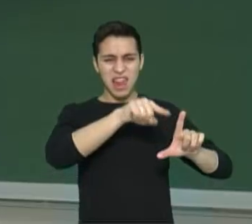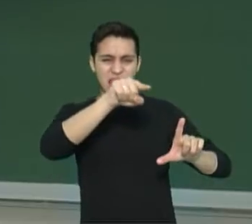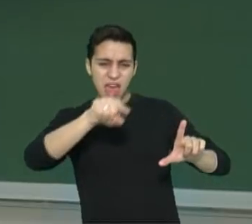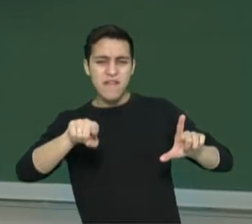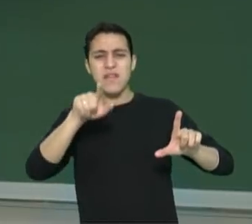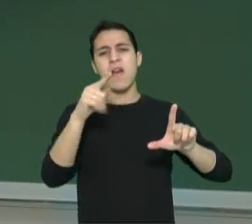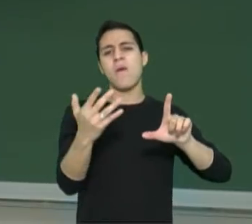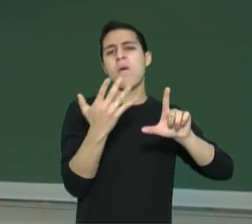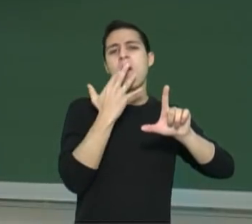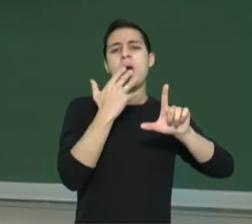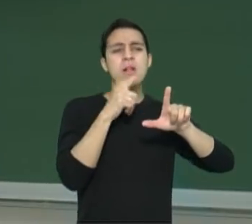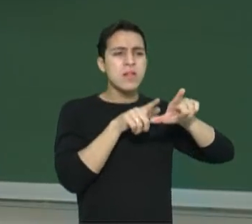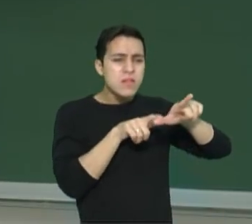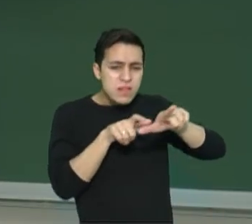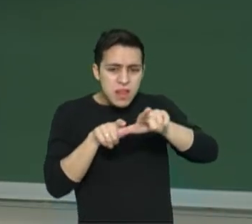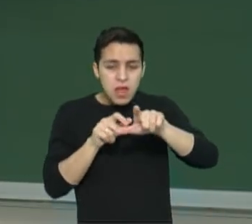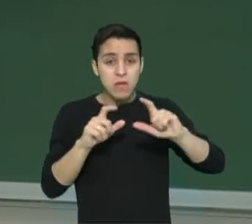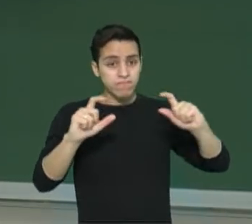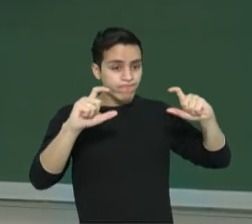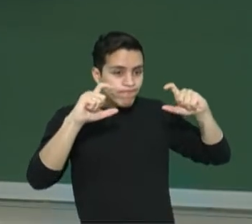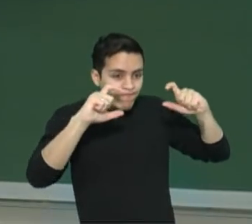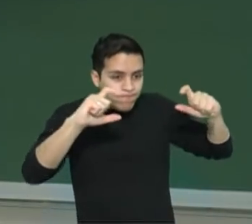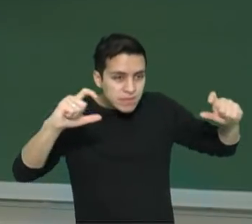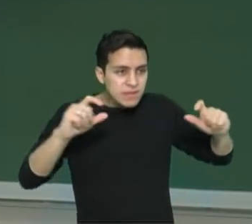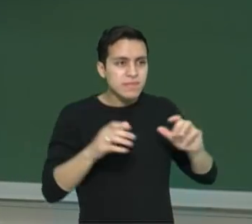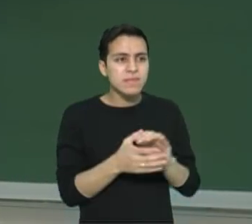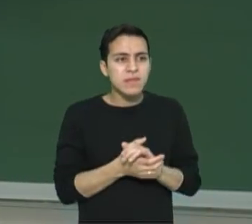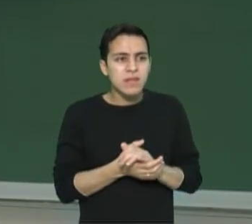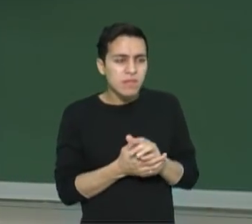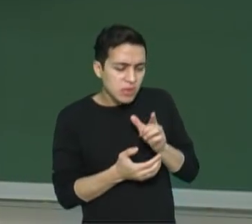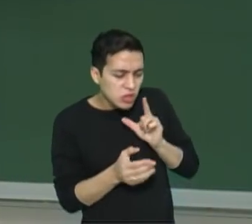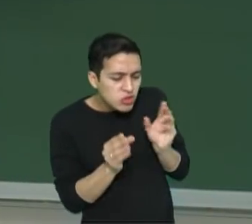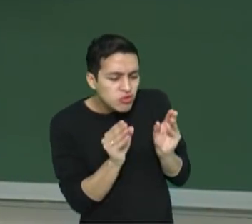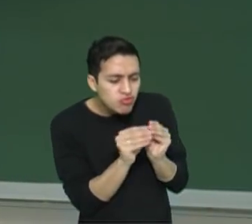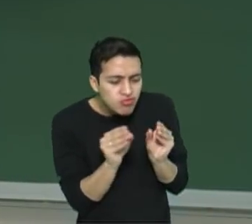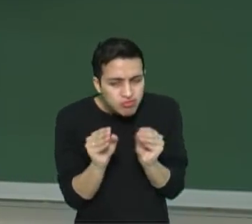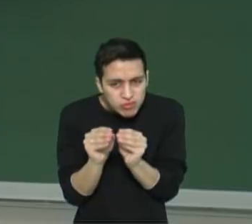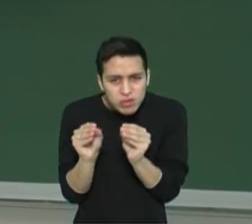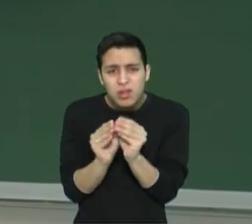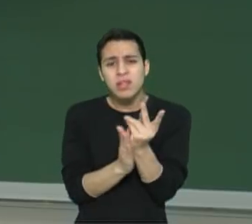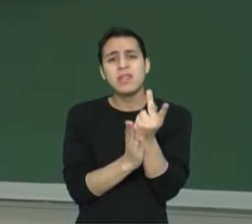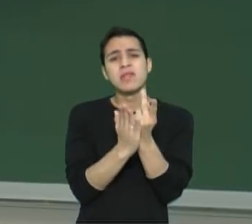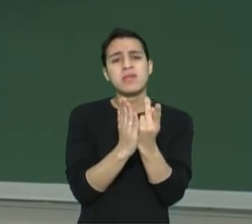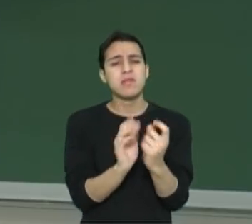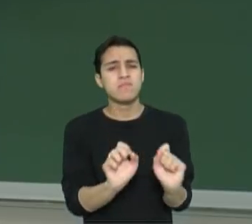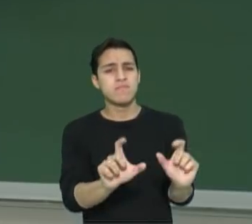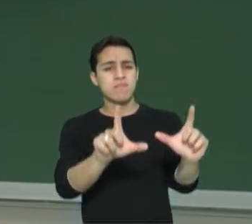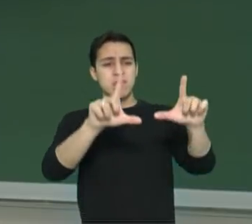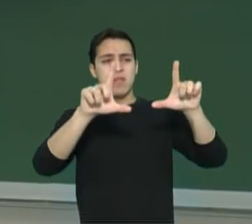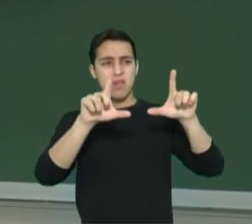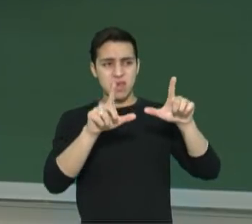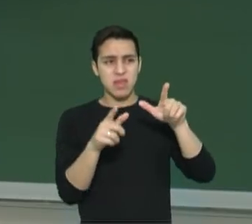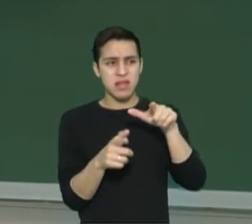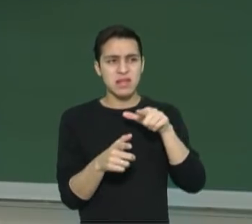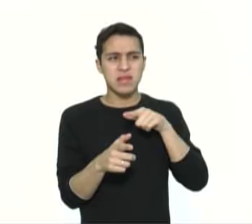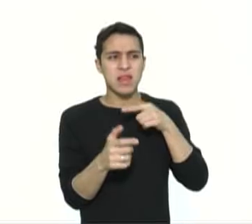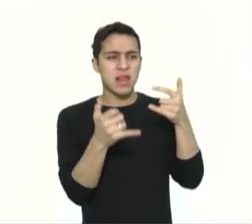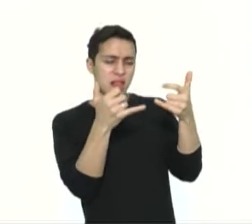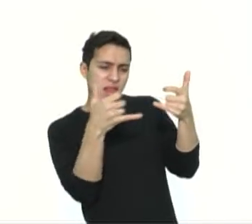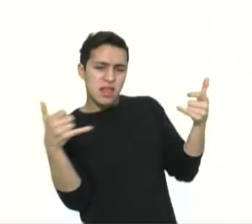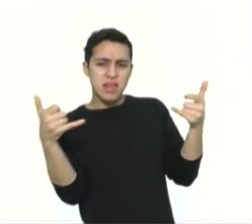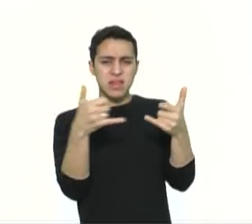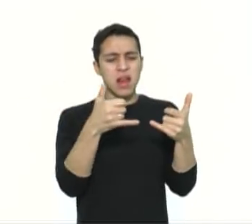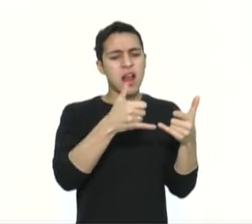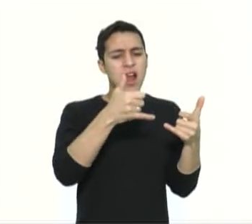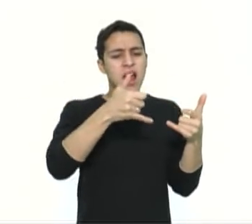cores, as letras aqui caixa alta, aqui resumidinho, o desenho, as linhas, né, também aí